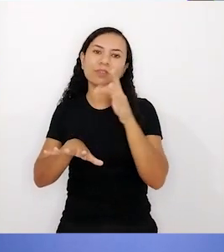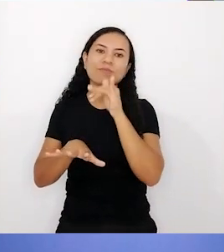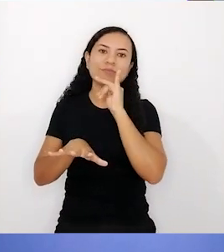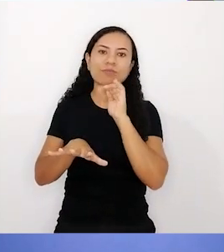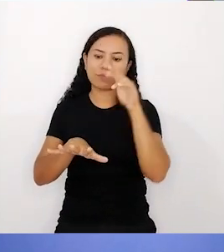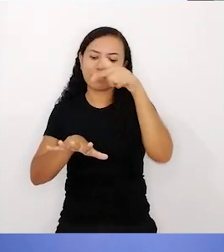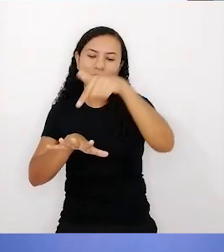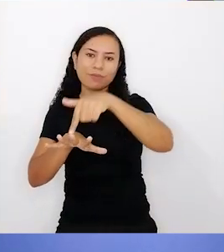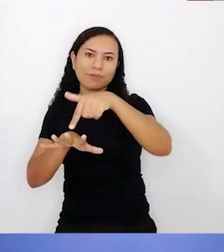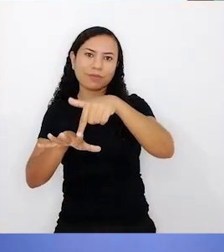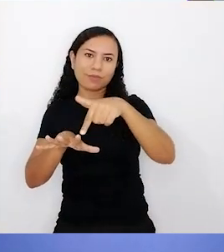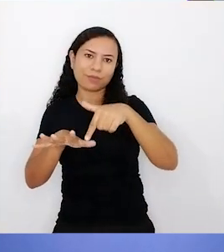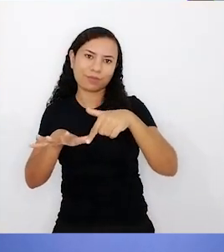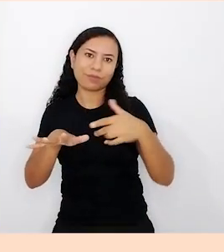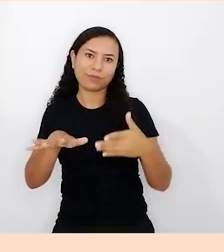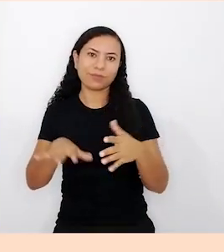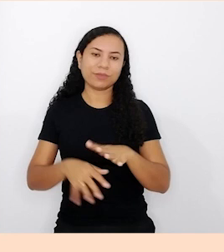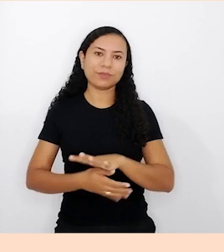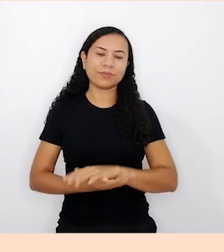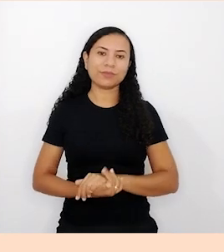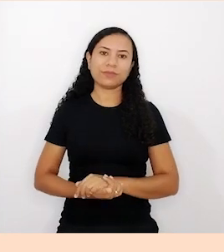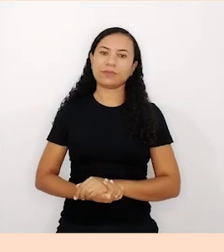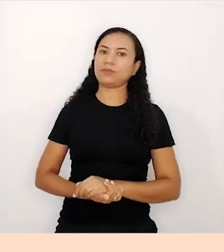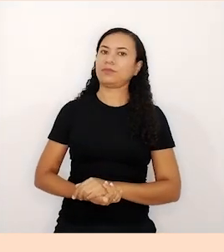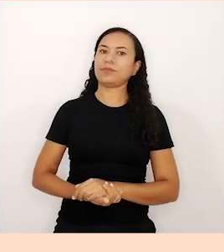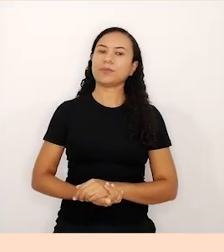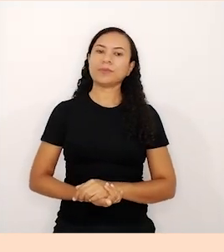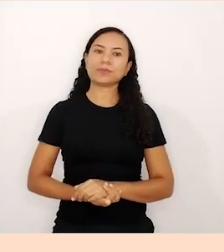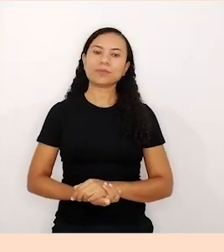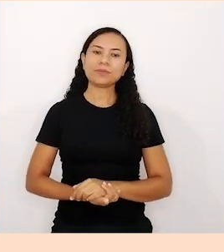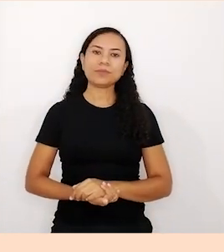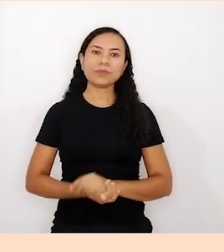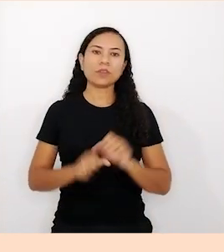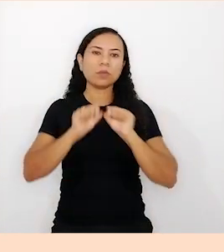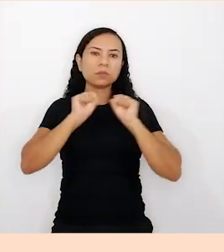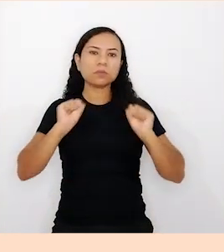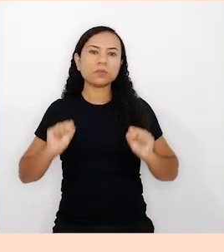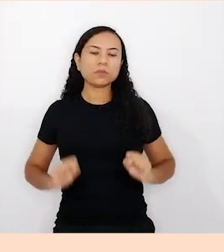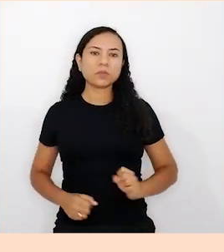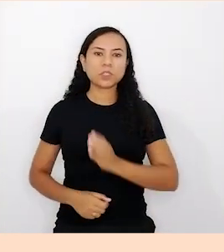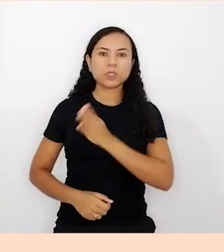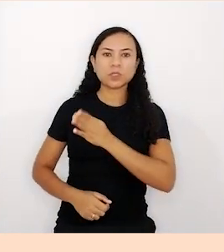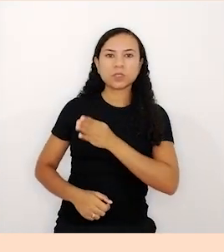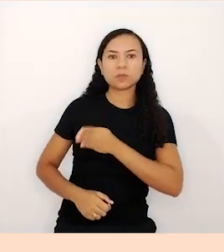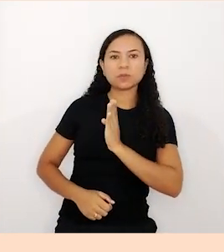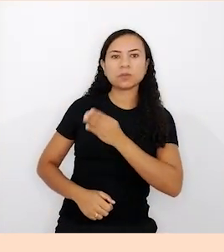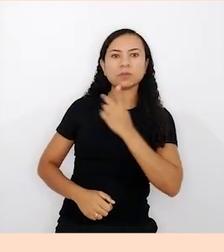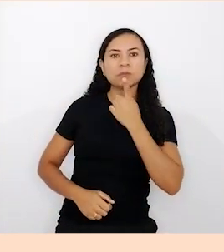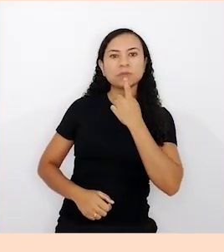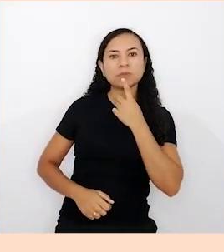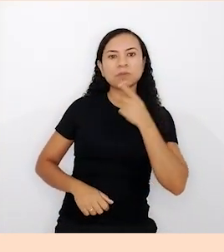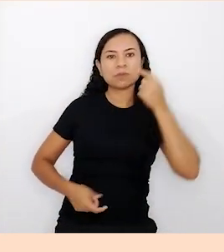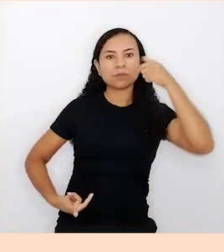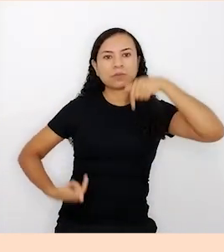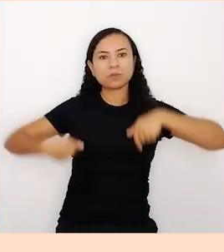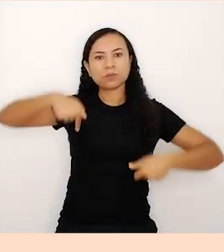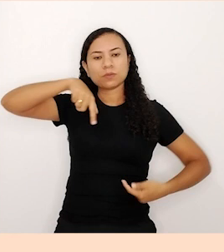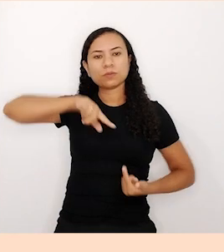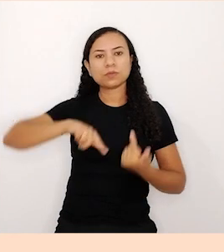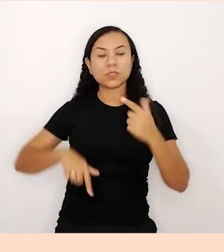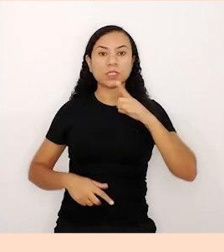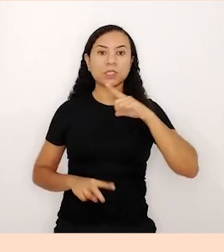ponta dos dedos, por exemplo. O sistema cardiovascular faz dois tipos de circulação